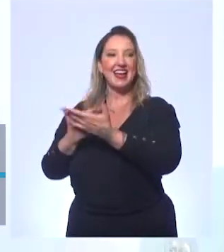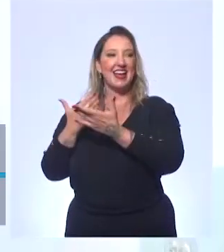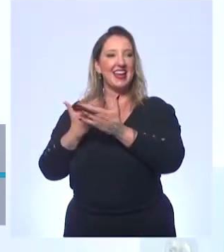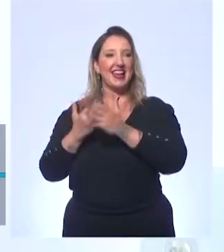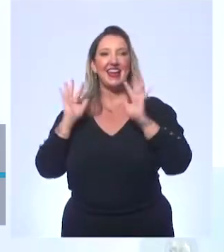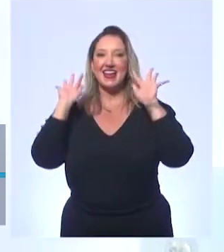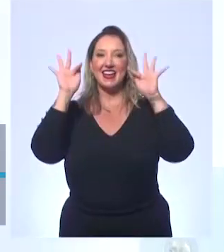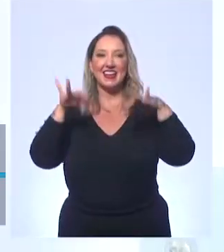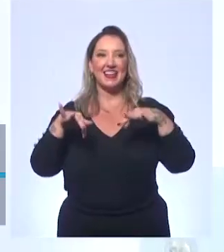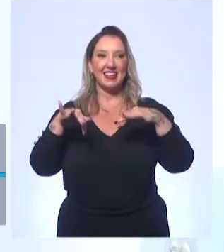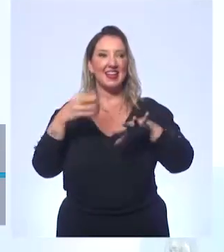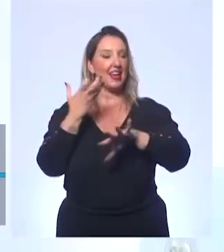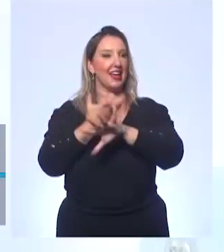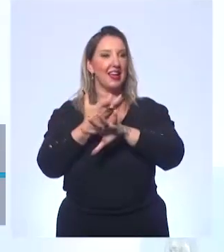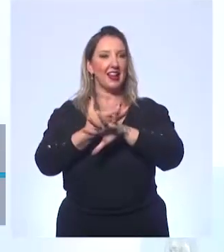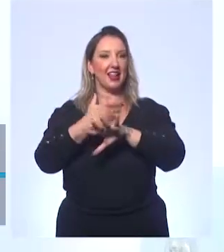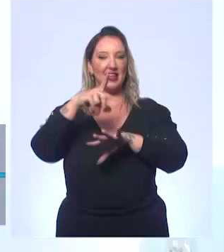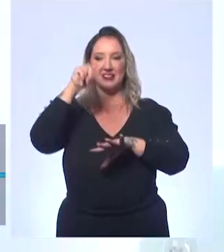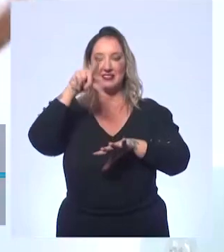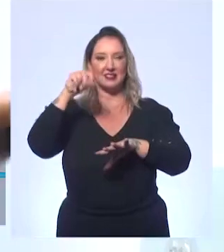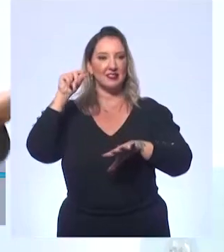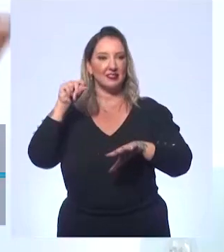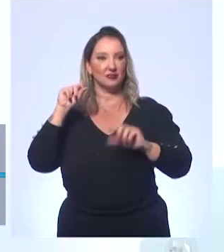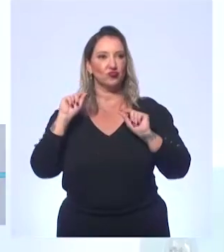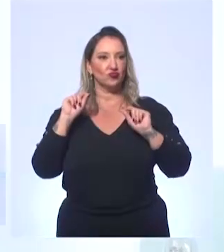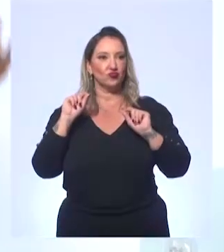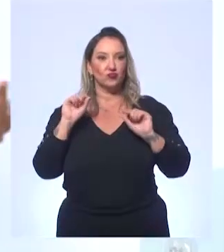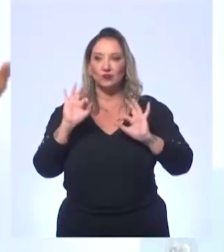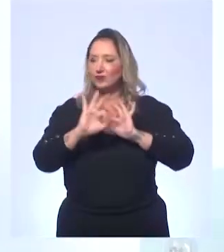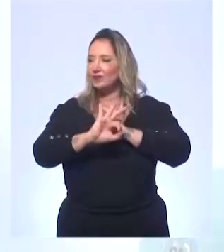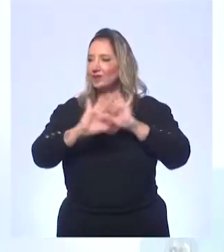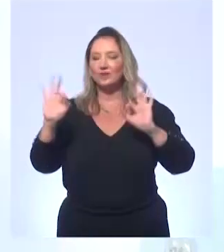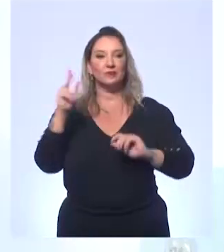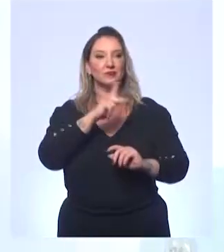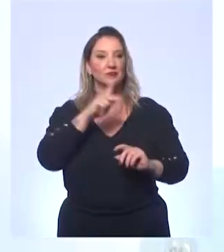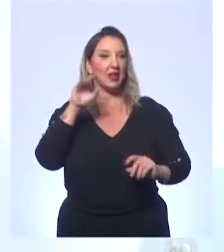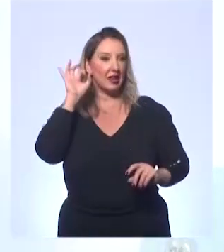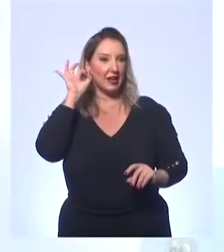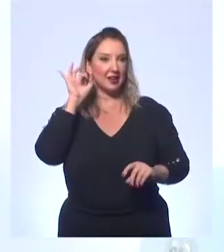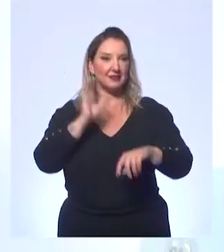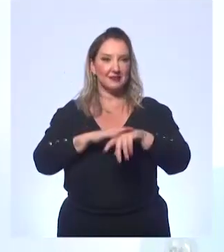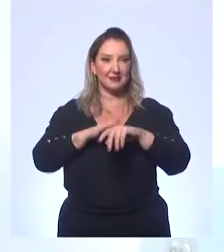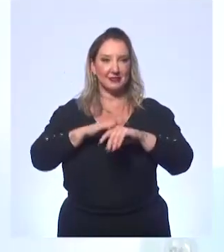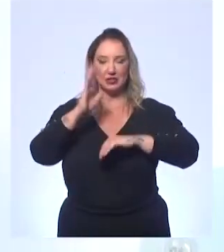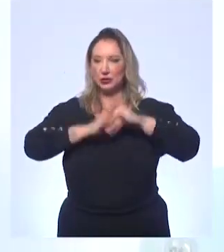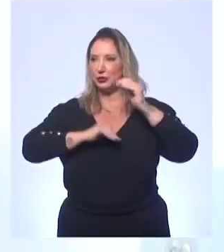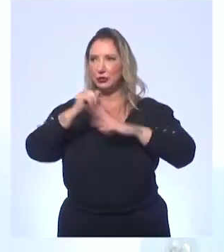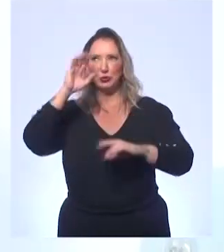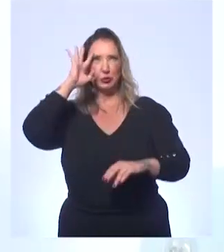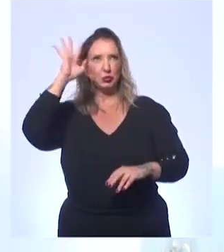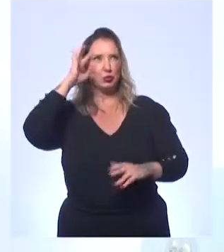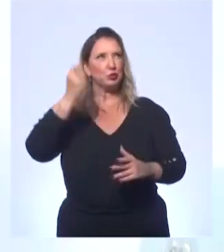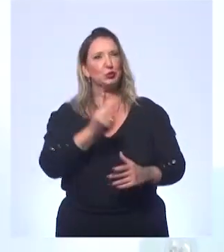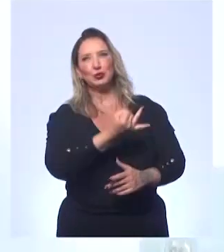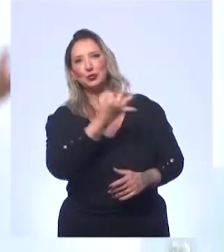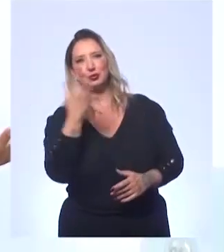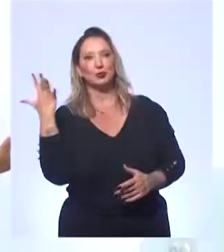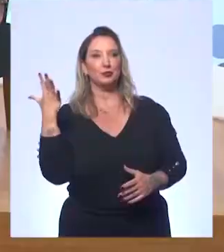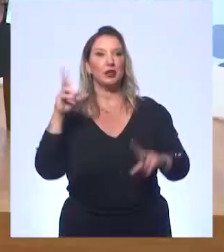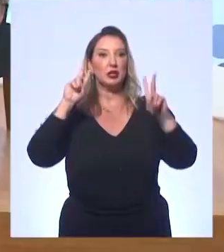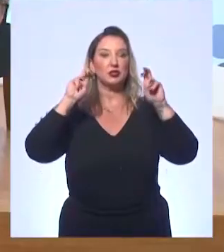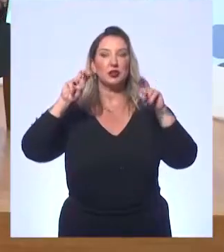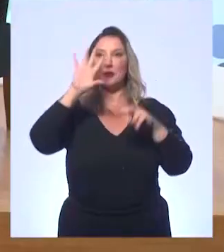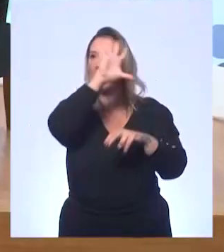encerramento dessa eletiva fantástica que o professor Anderson produziu e aí construiu uma série de reflexões sobre a África.